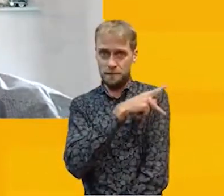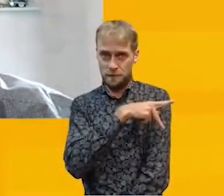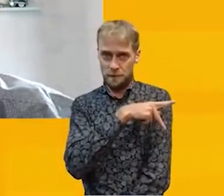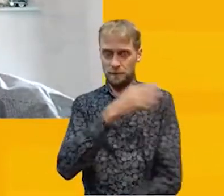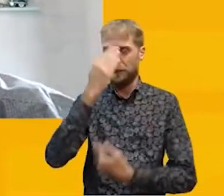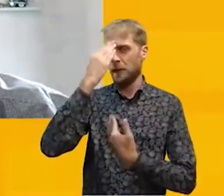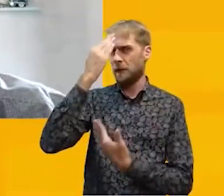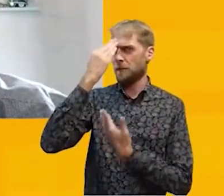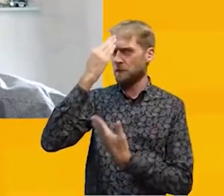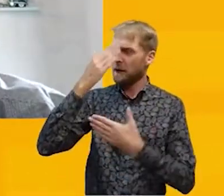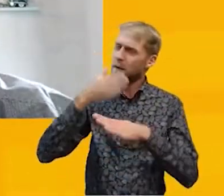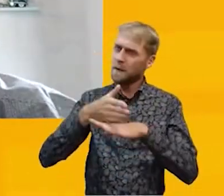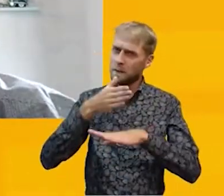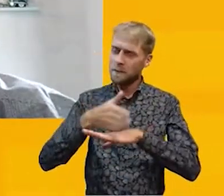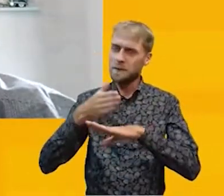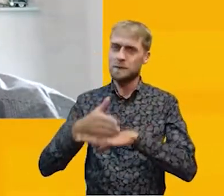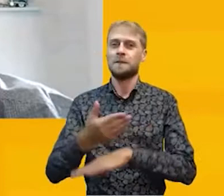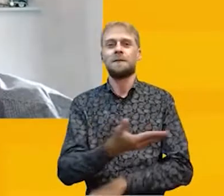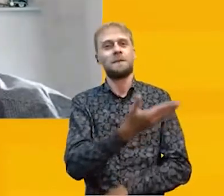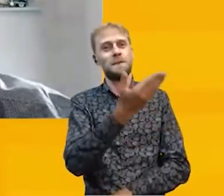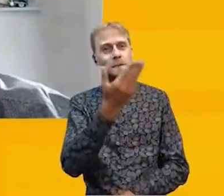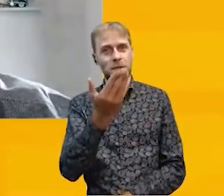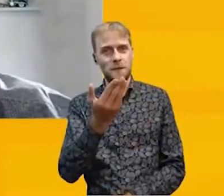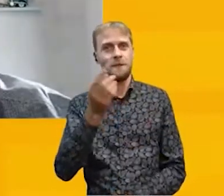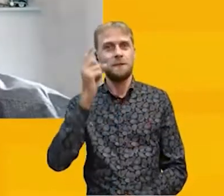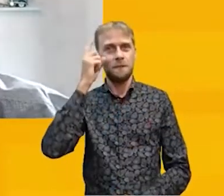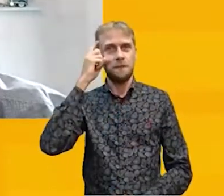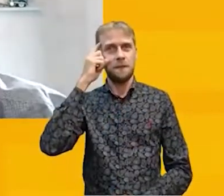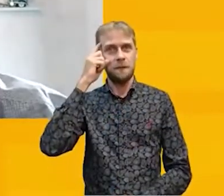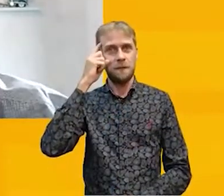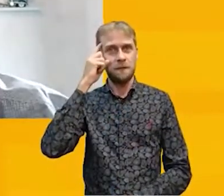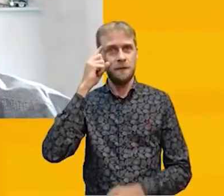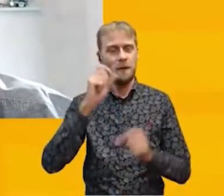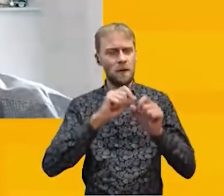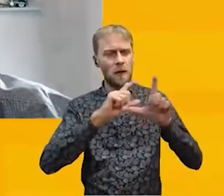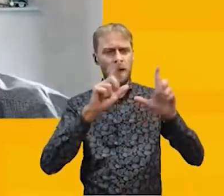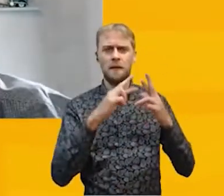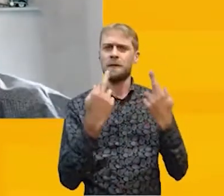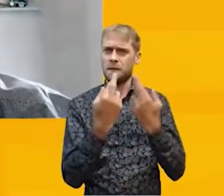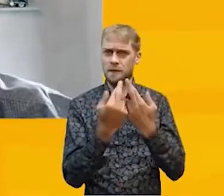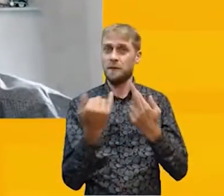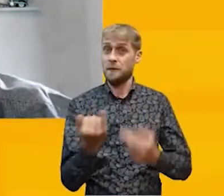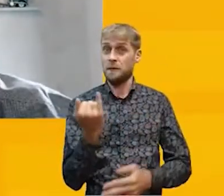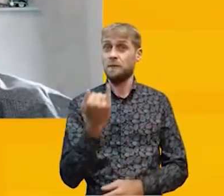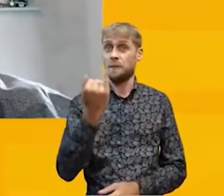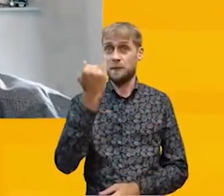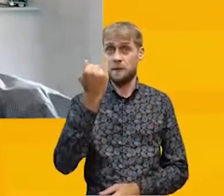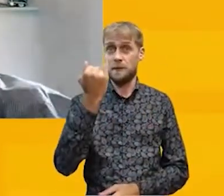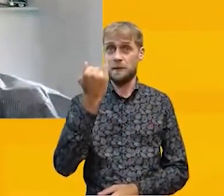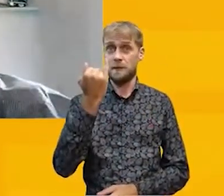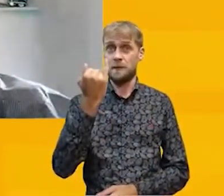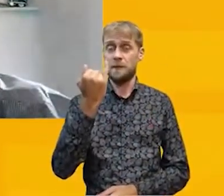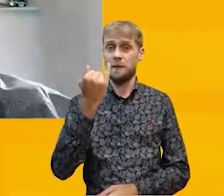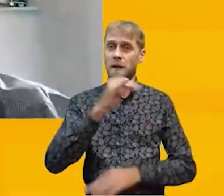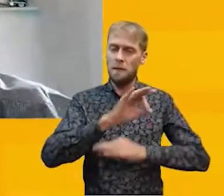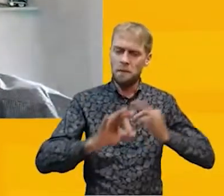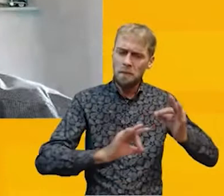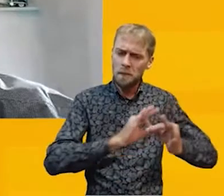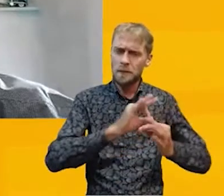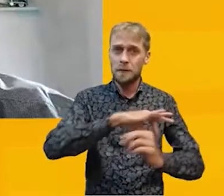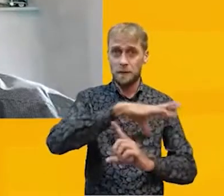Muito obrigado pela participação de vocês, acho que esse painel era muito importante dentro dessa programação